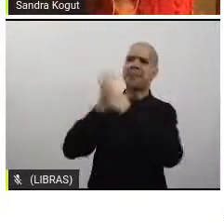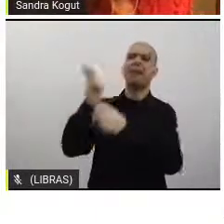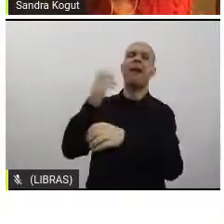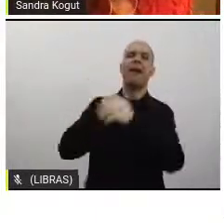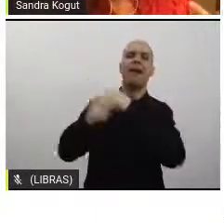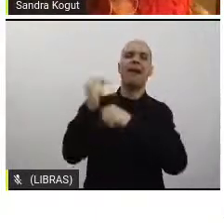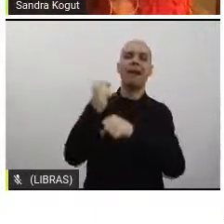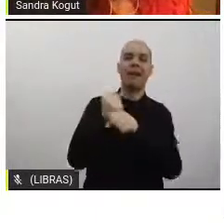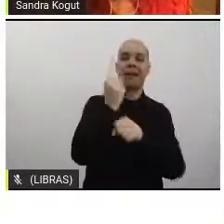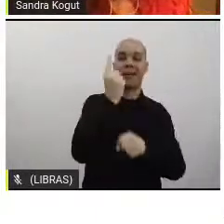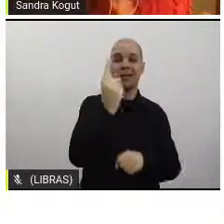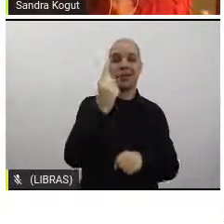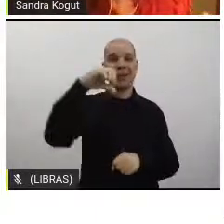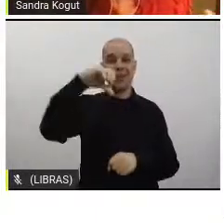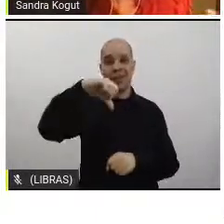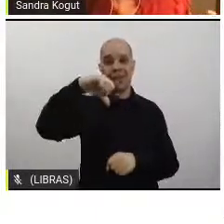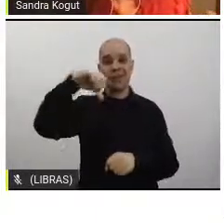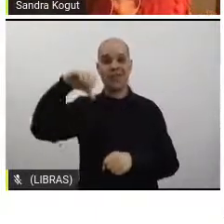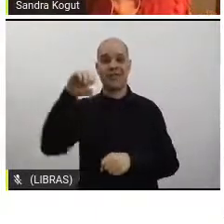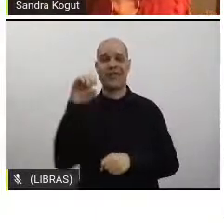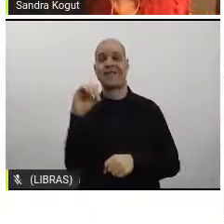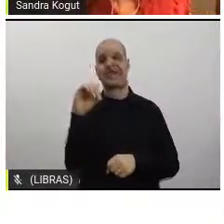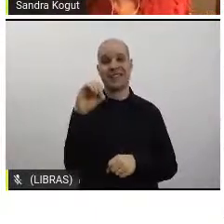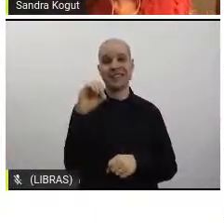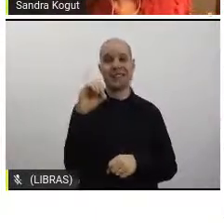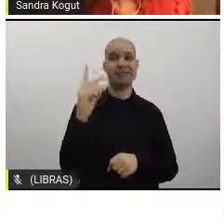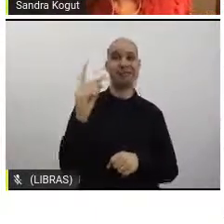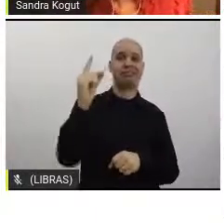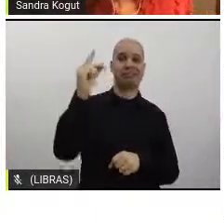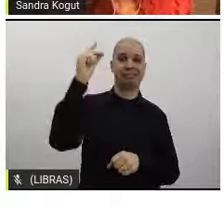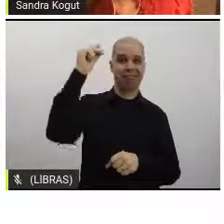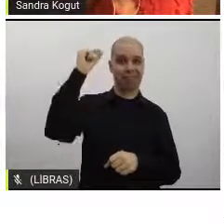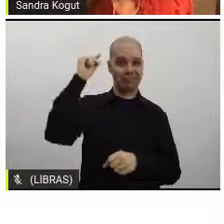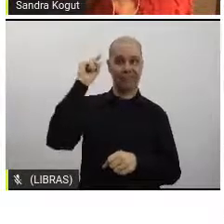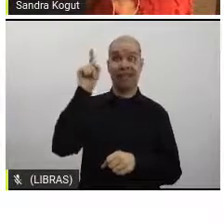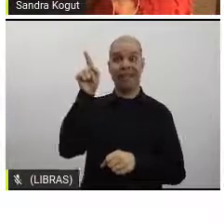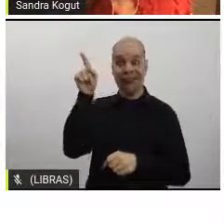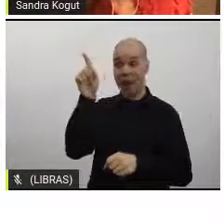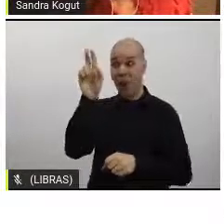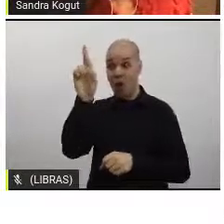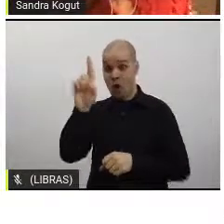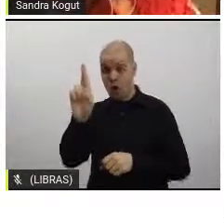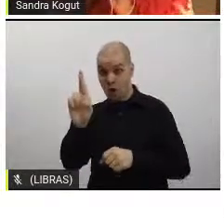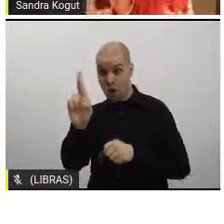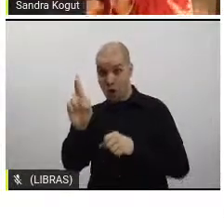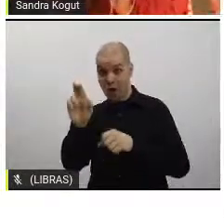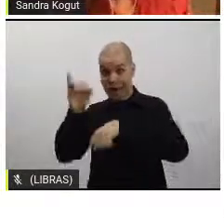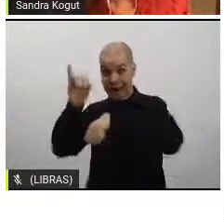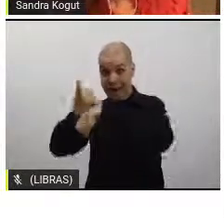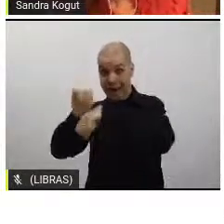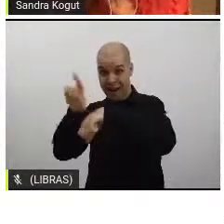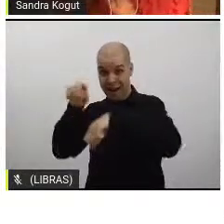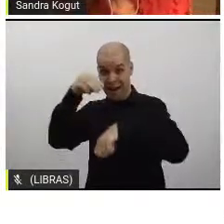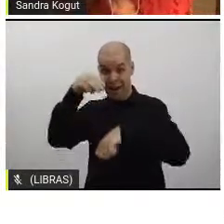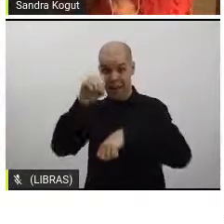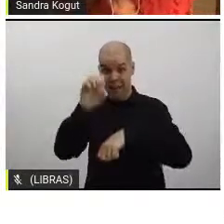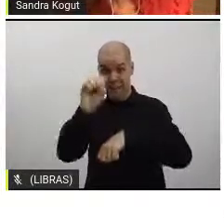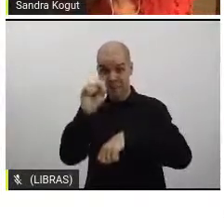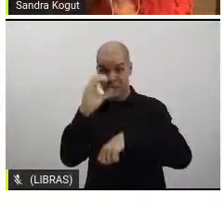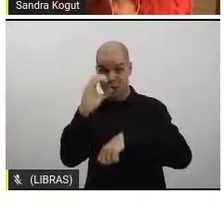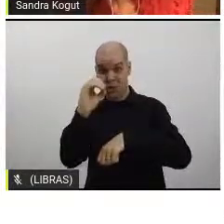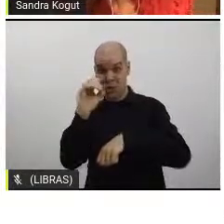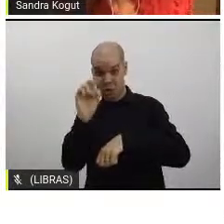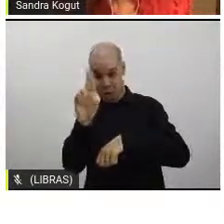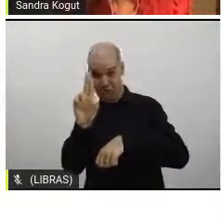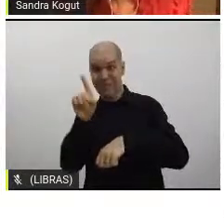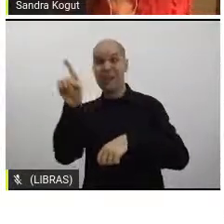1990, imagina isso, um ano muito importante, né? Eu lembro que, por exemplo, em Moscou, estava tendo o final da União Soviética, as